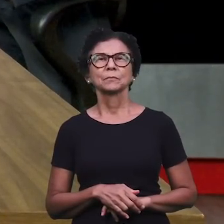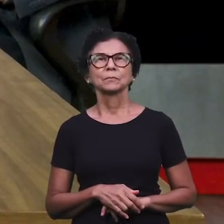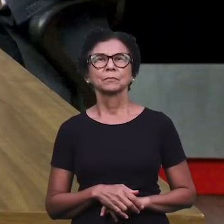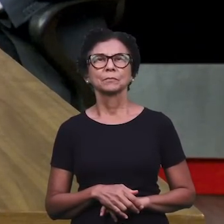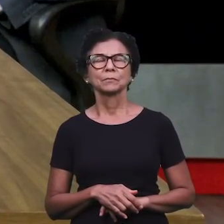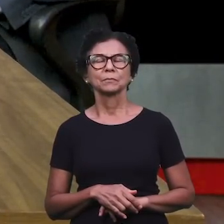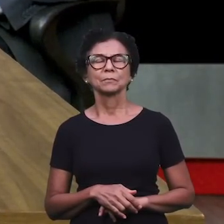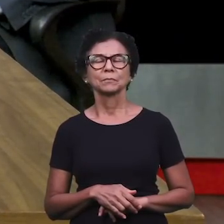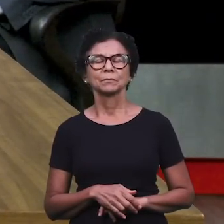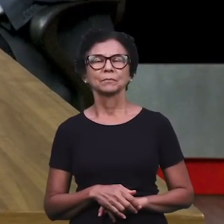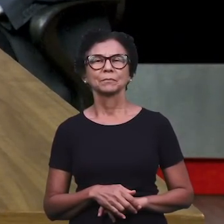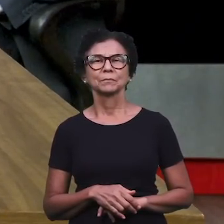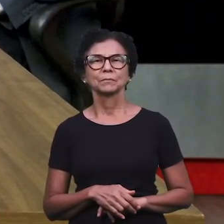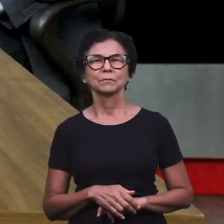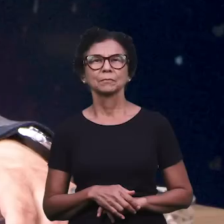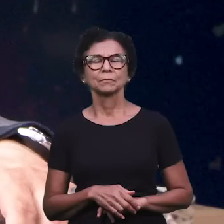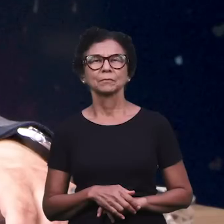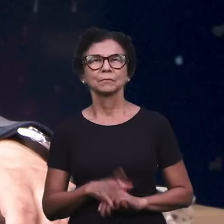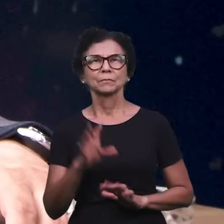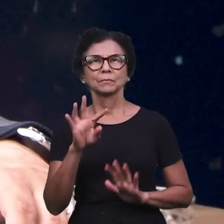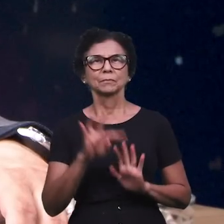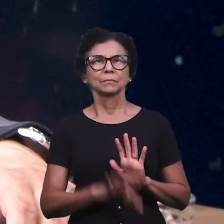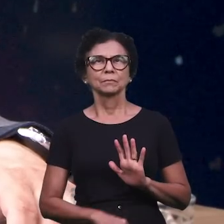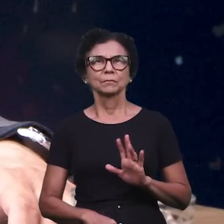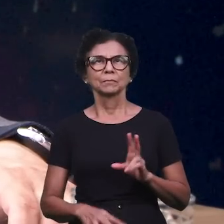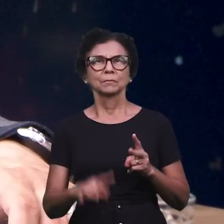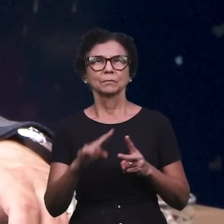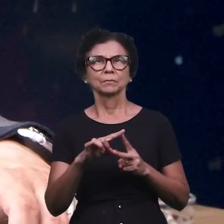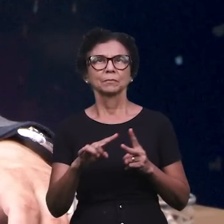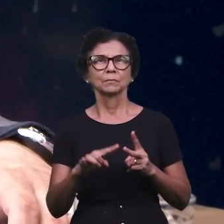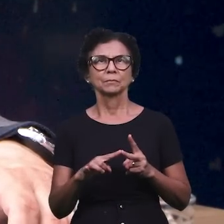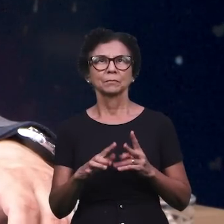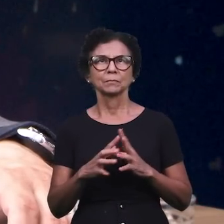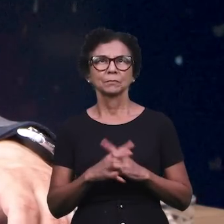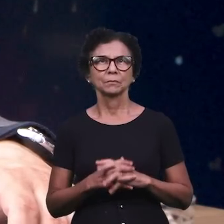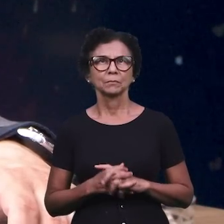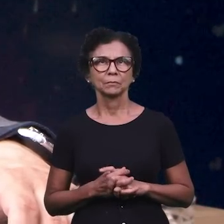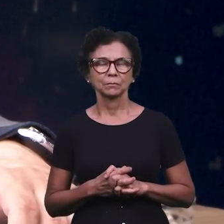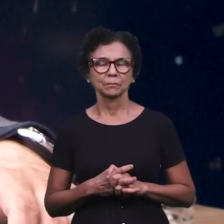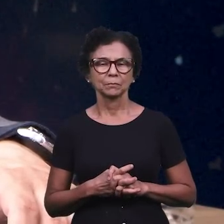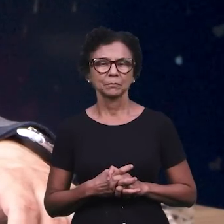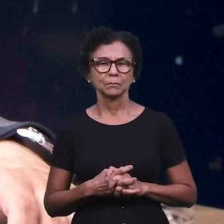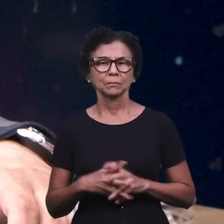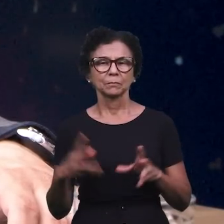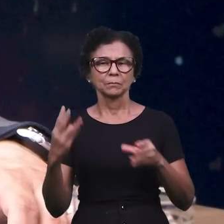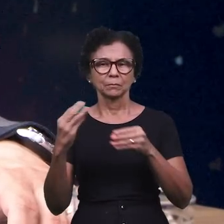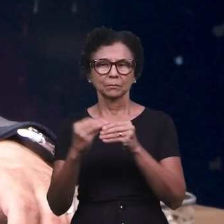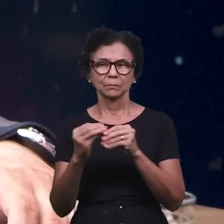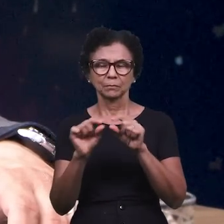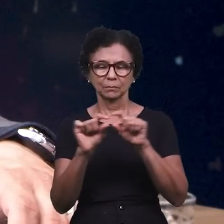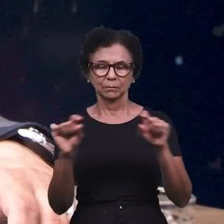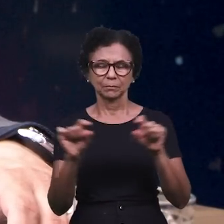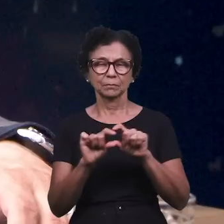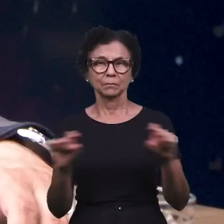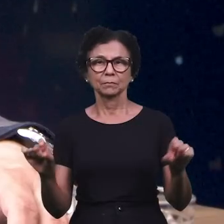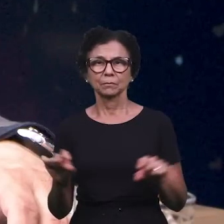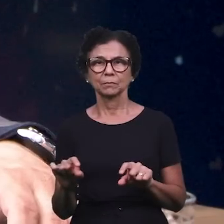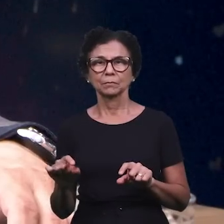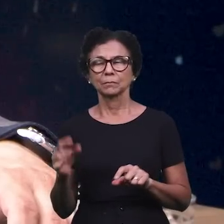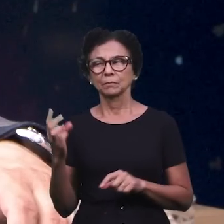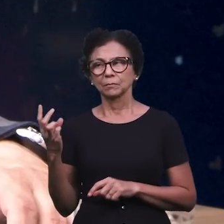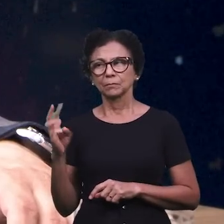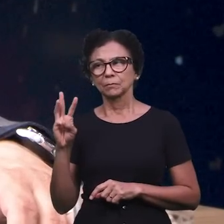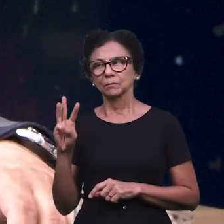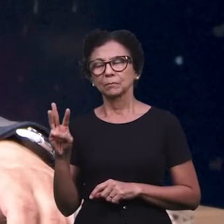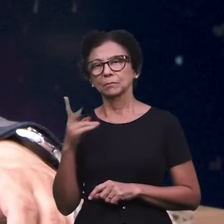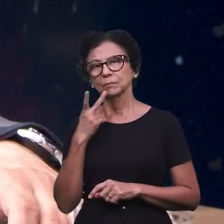para os irmãos. Um deles para exemplificar todas essas frases que o pastor William usou. Você vai reparar que nessas